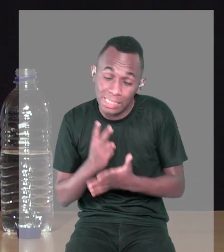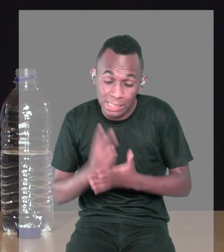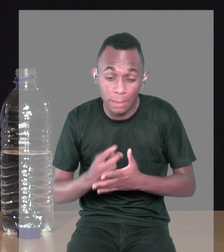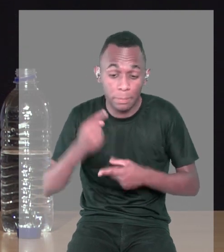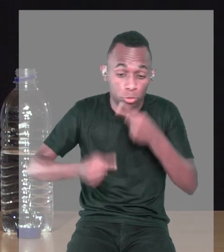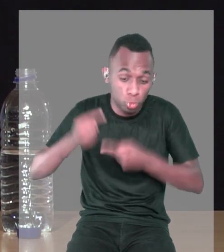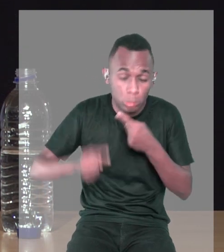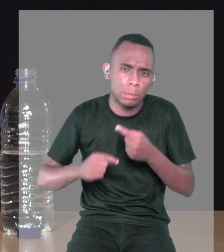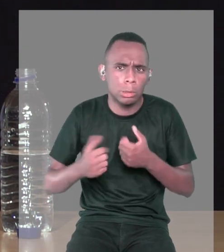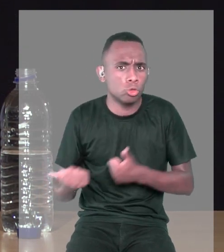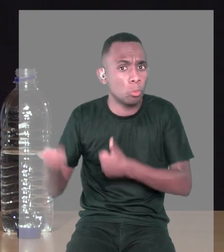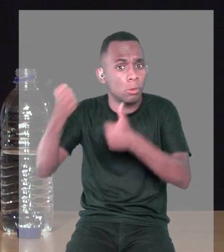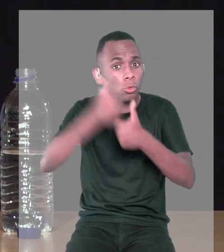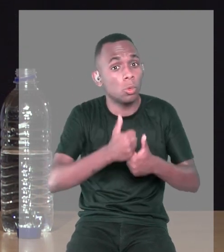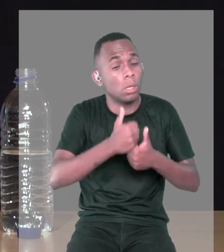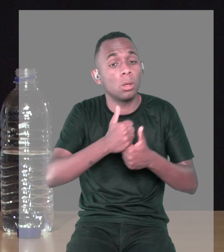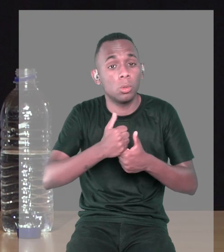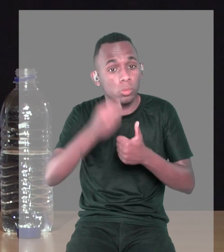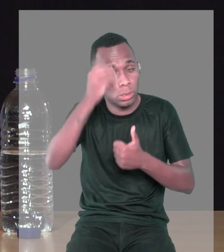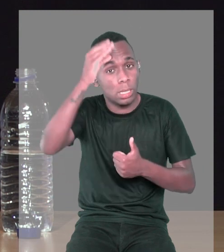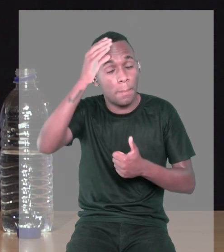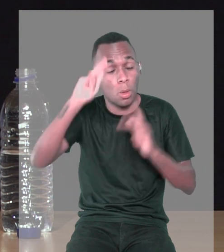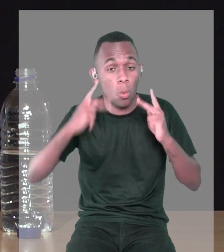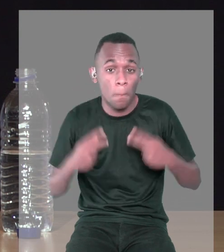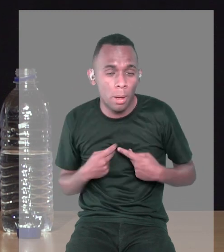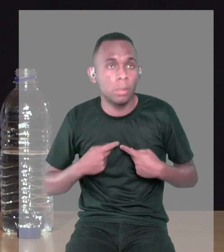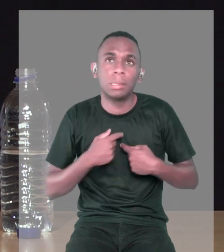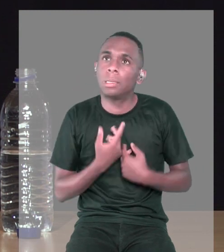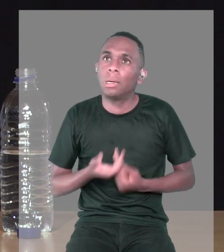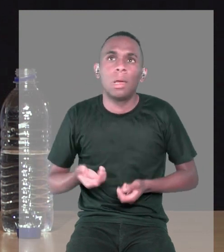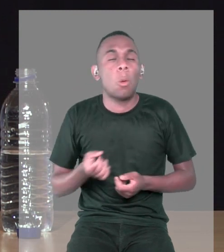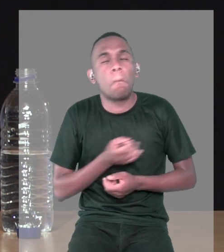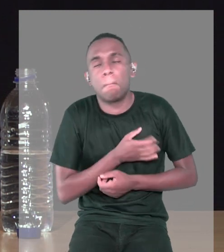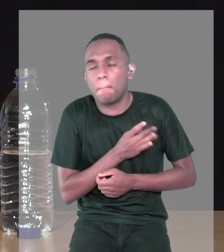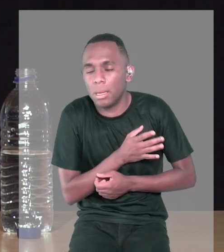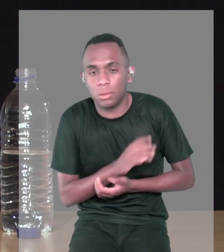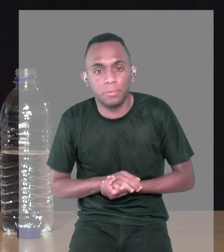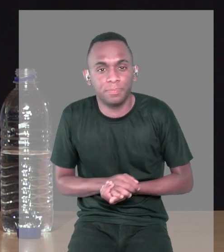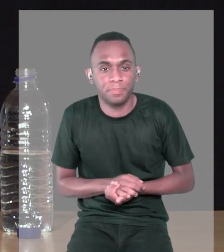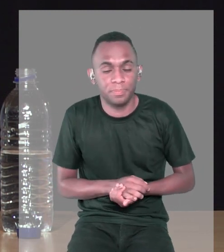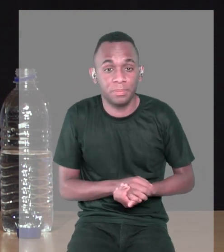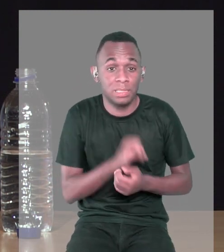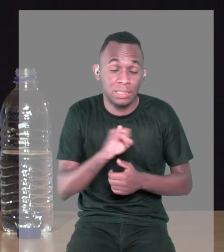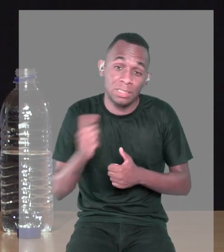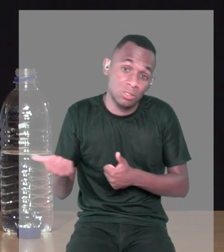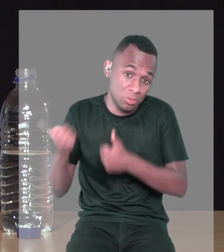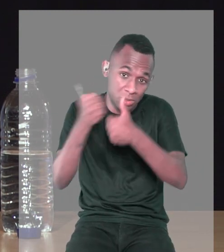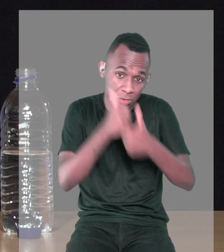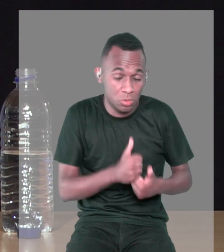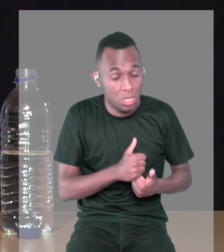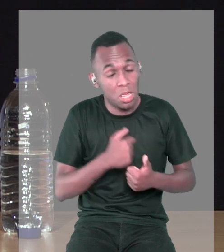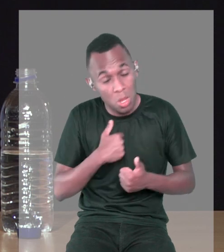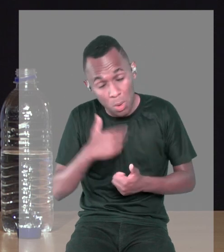cuja polêmica é sempre: poderá substituir o saber humano. Esse é o terror. Se